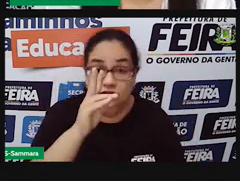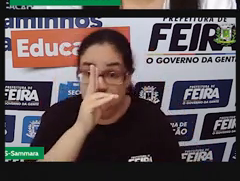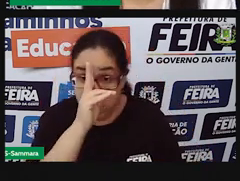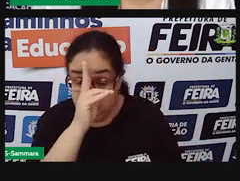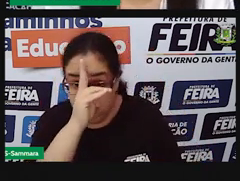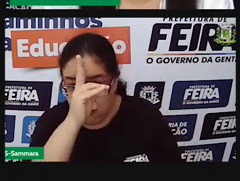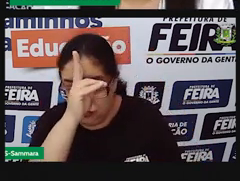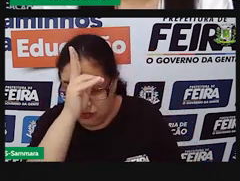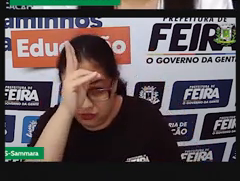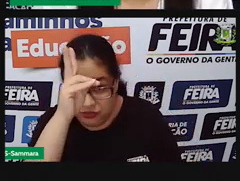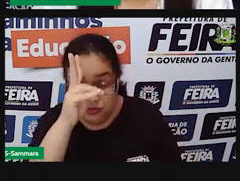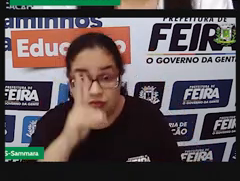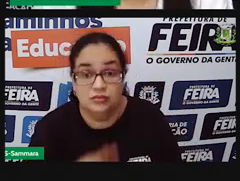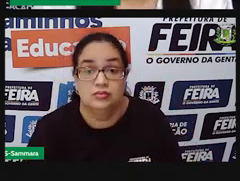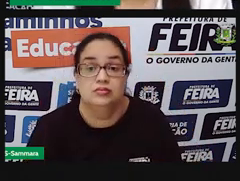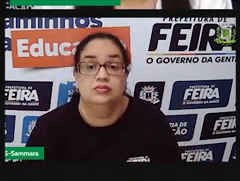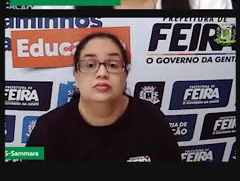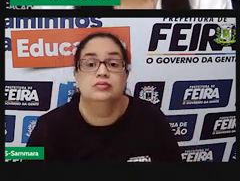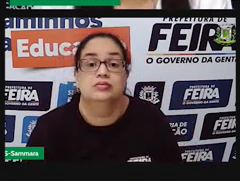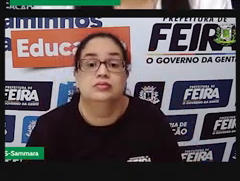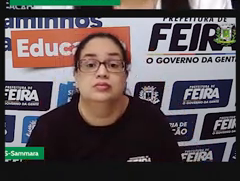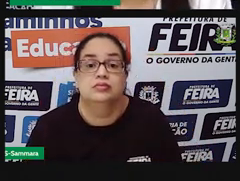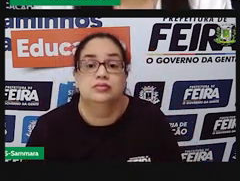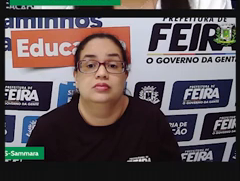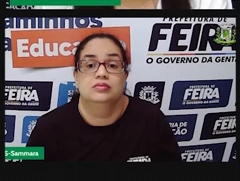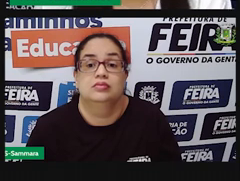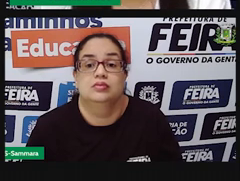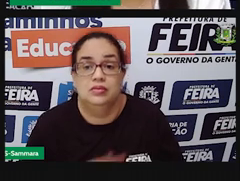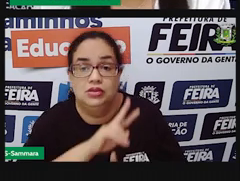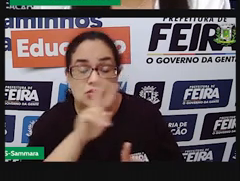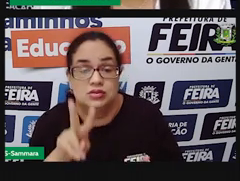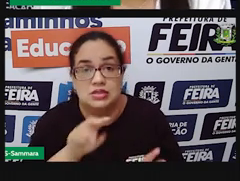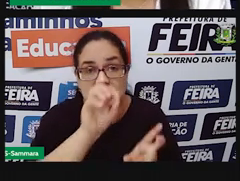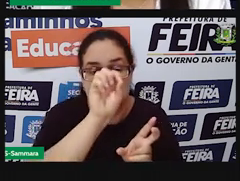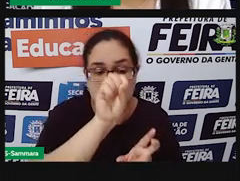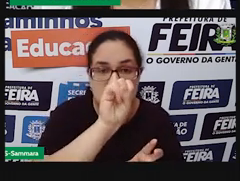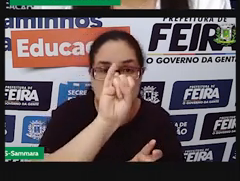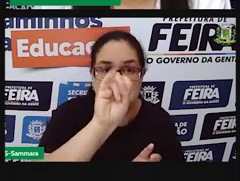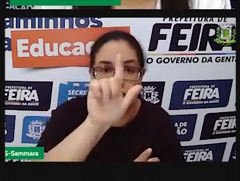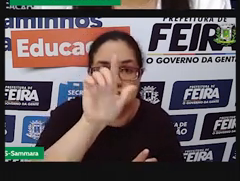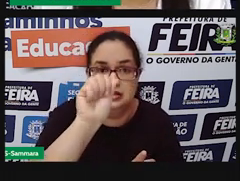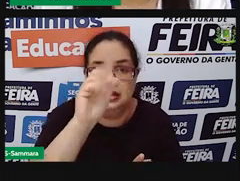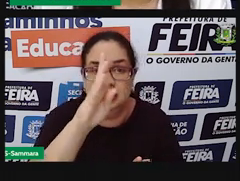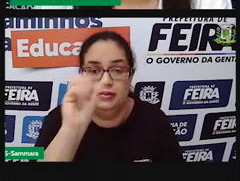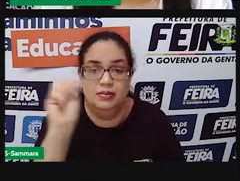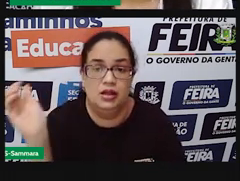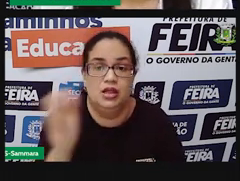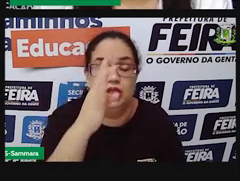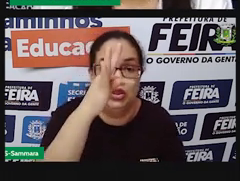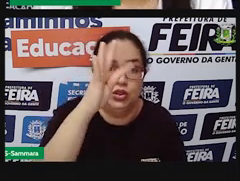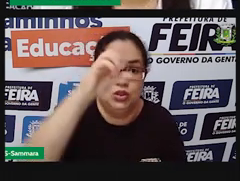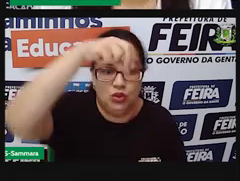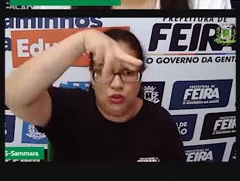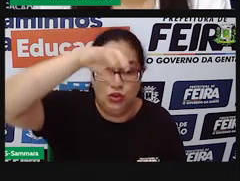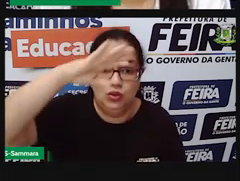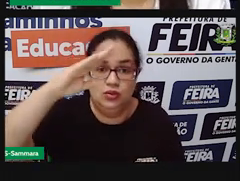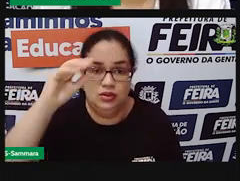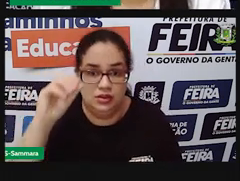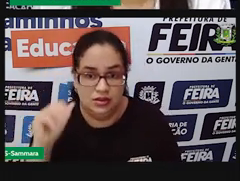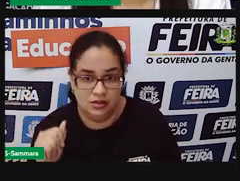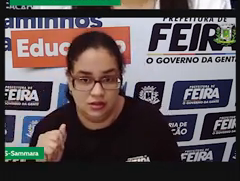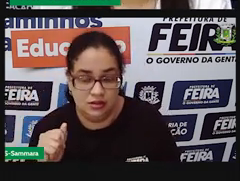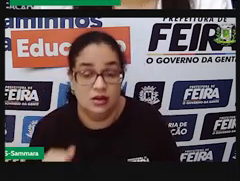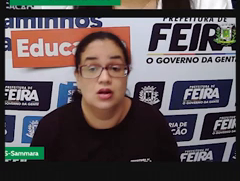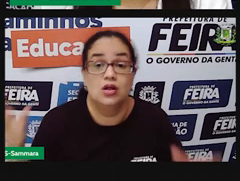intensidade sonora do que as demais. É o que chamamos de sílaba tônica. De acordo com a